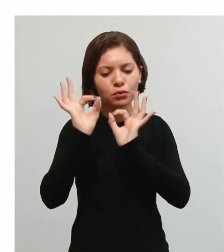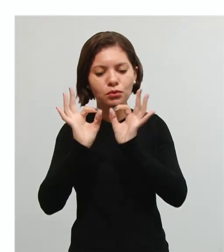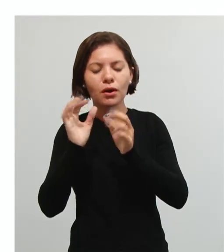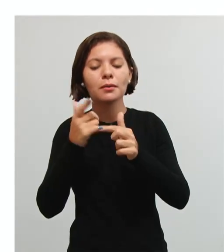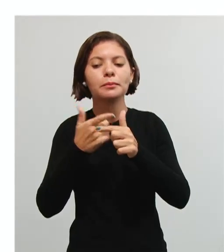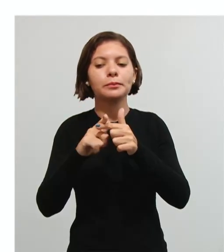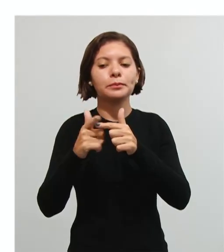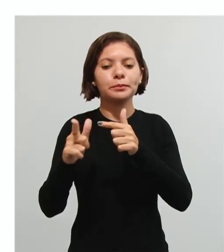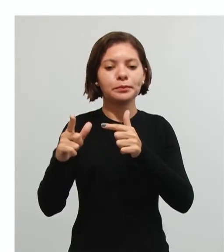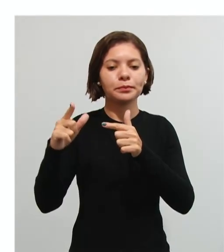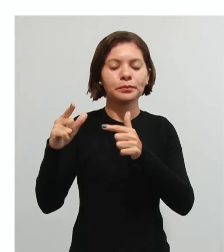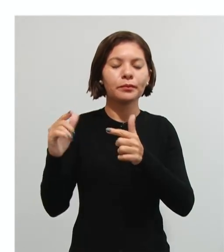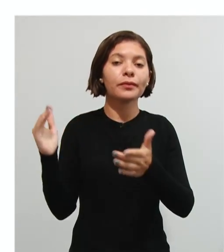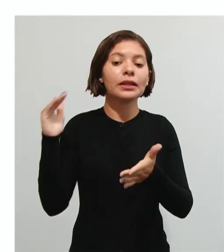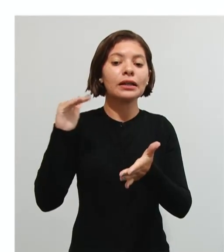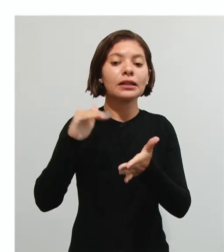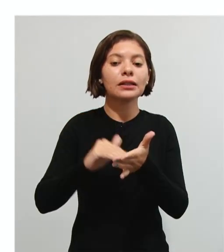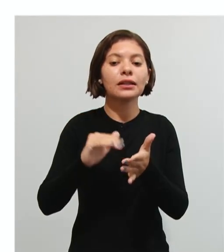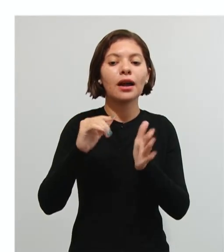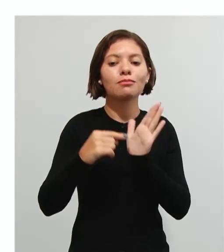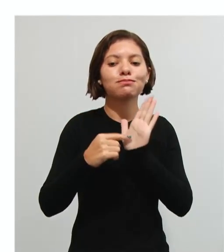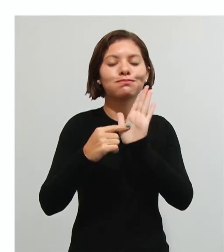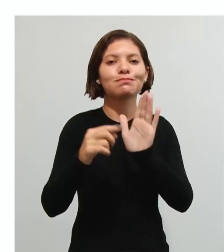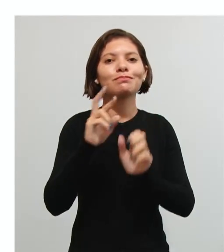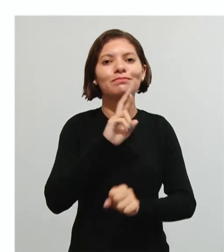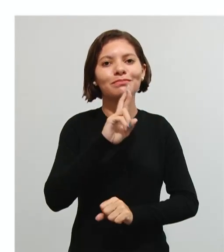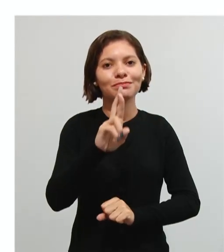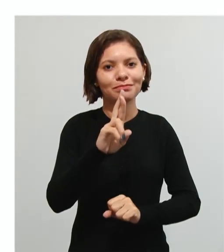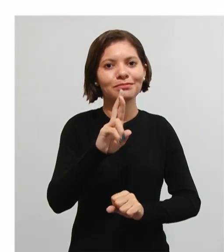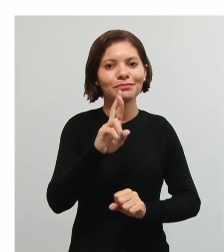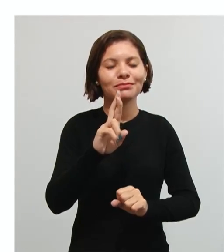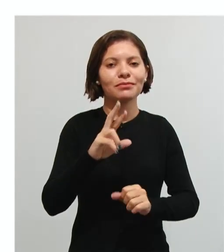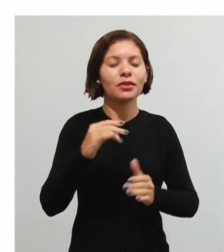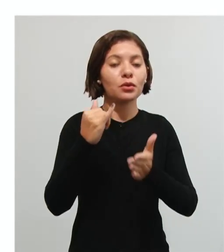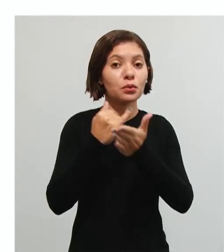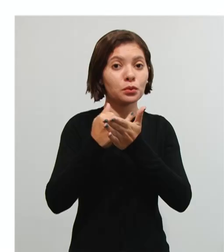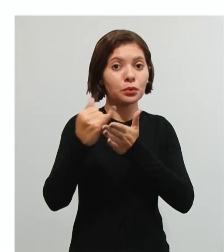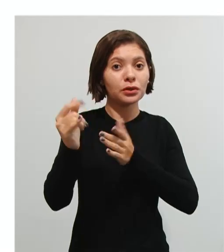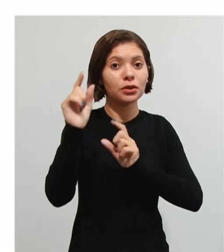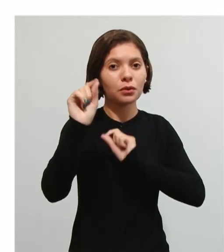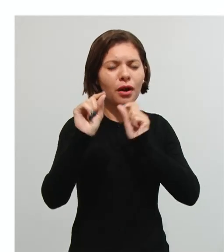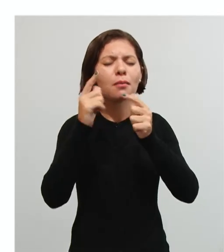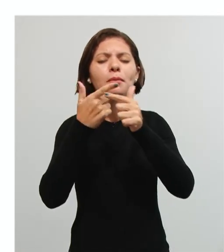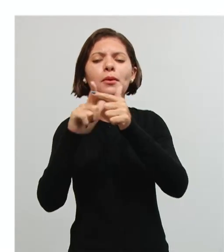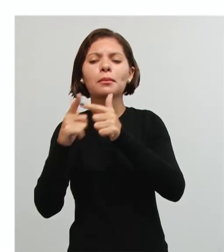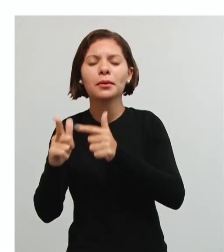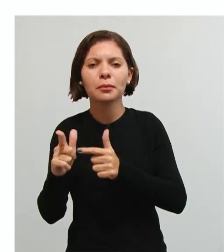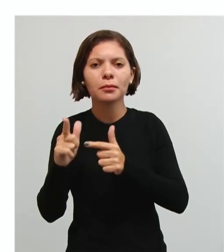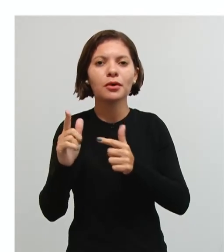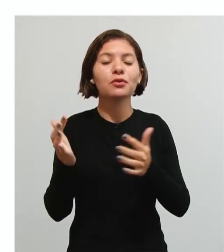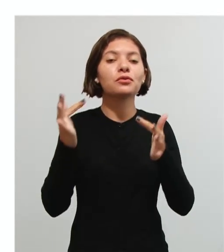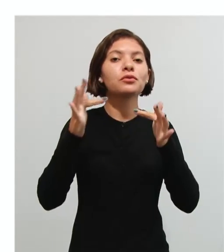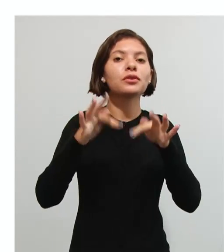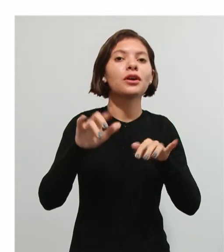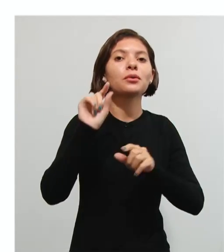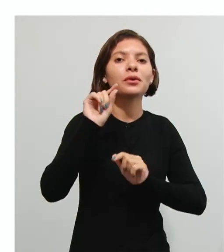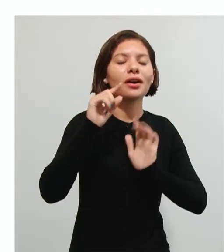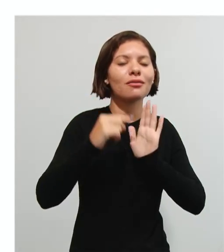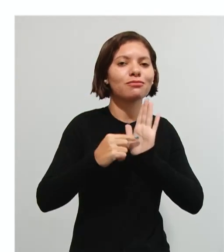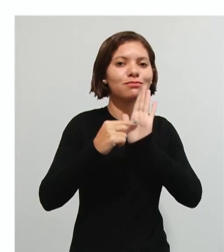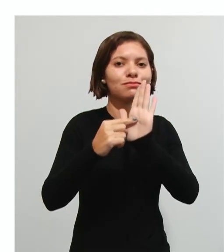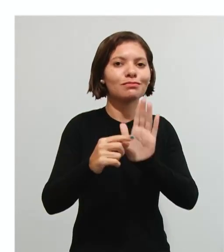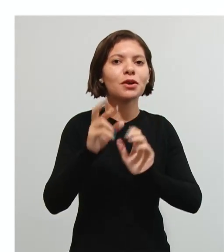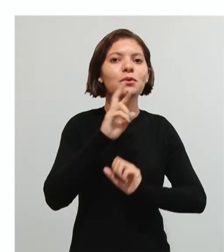problema até a apresentação dos resultados. Então, o início é a formulação do problema. O final é a apresentação